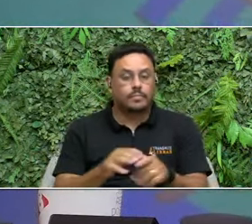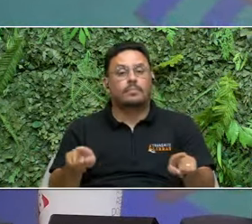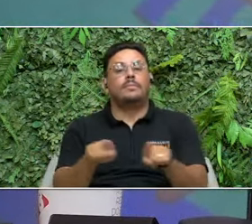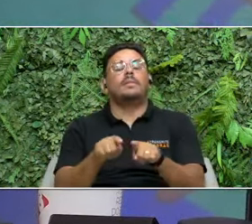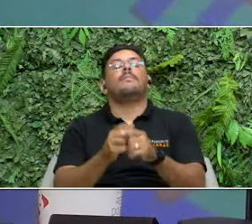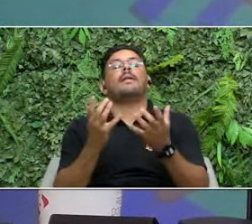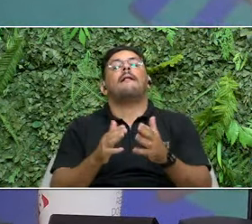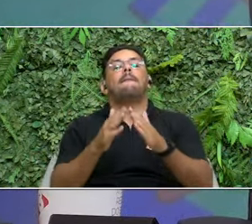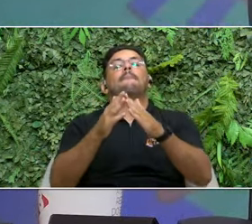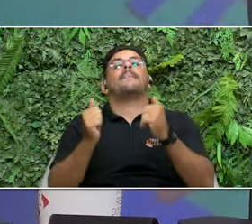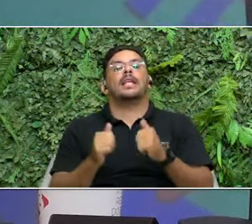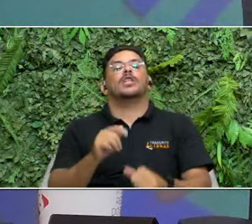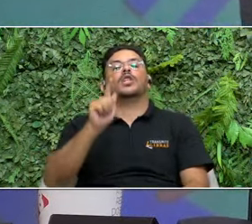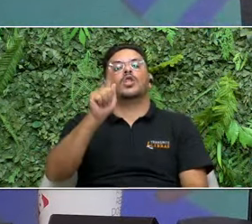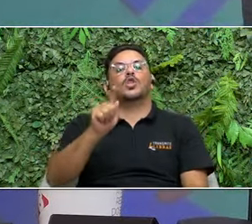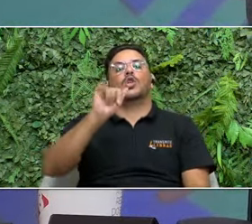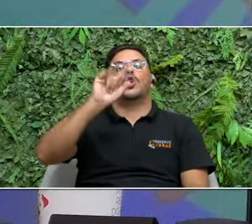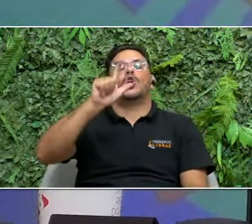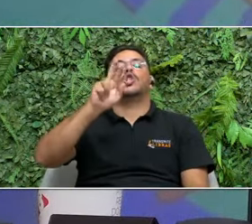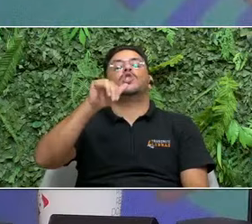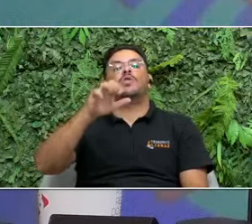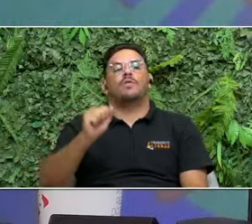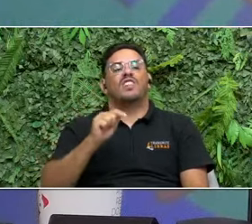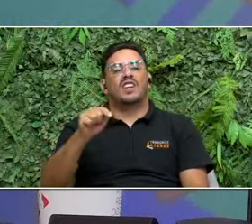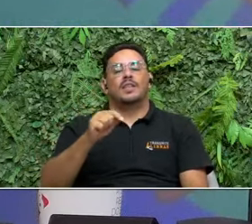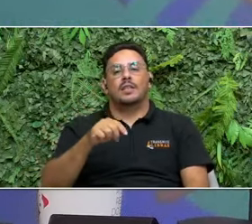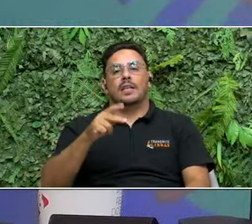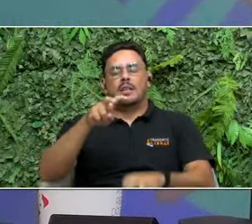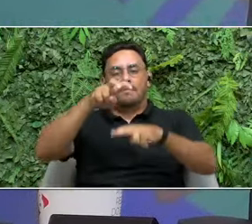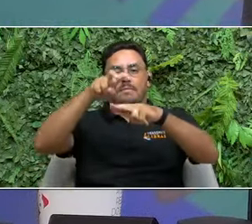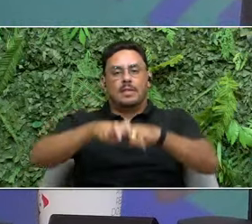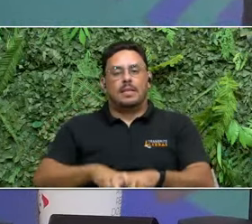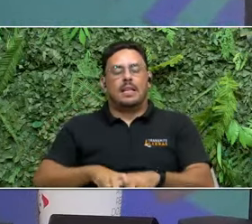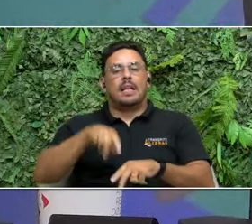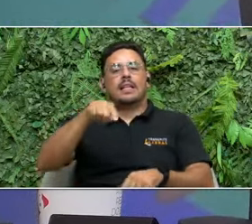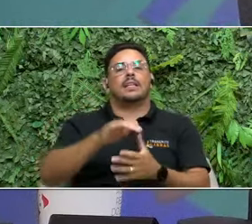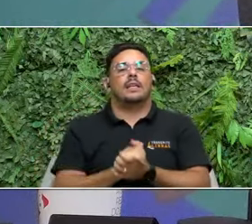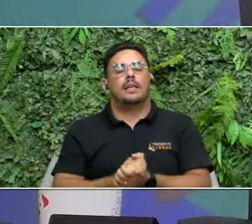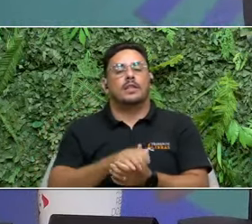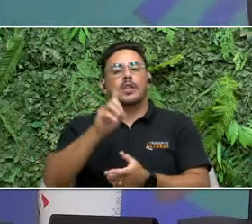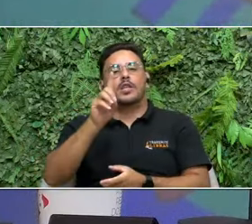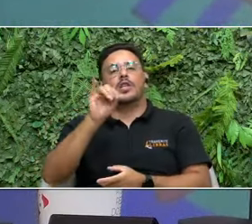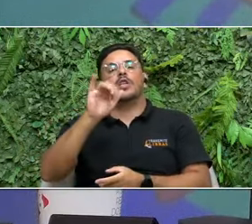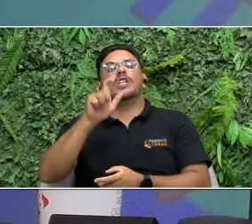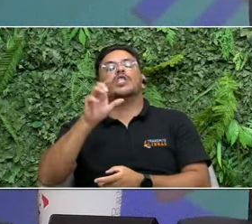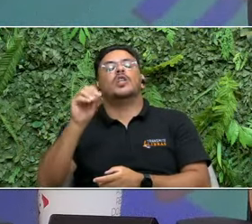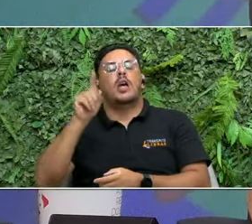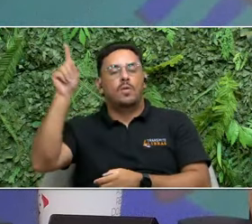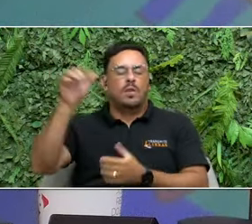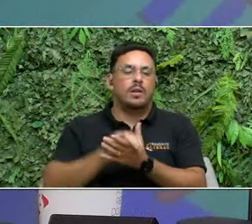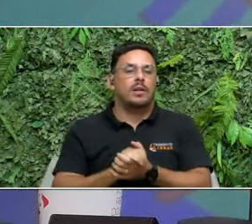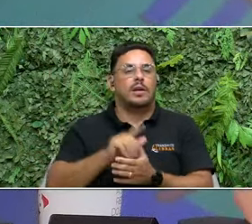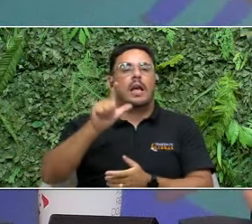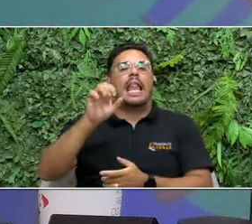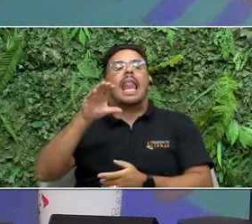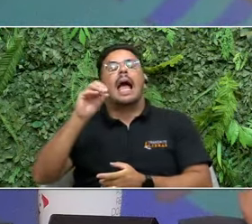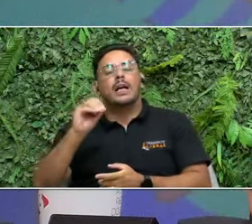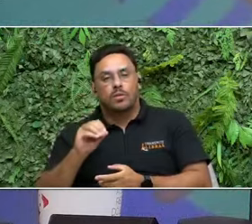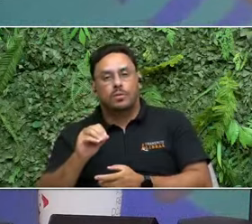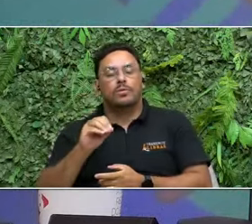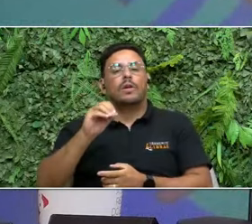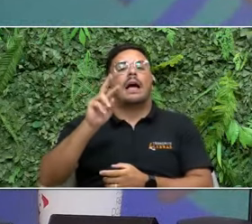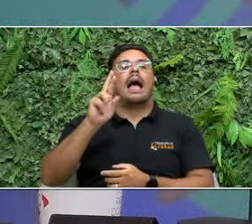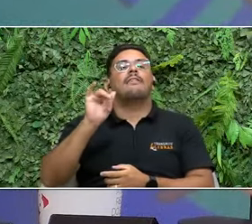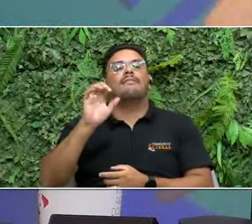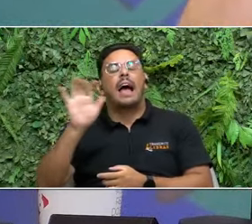também escalar aqui ó o JV Gandra nosso querido tá aqui sentado à mesa o Diego González que tá ali em cima o Leandro Batista o Rafael Ribeiro